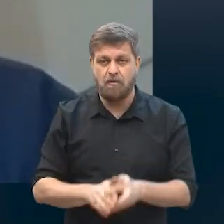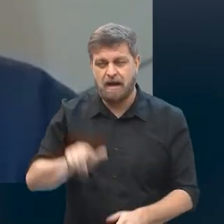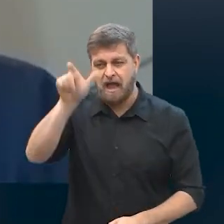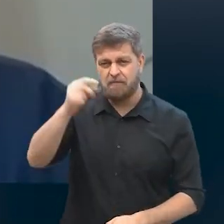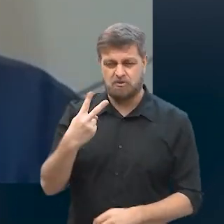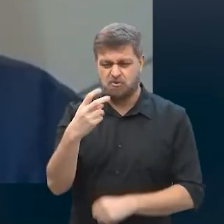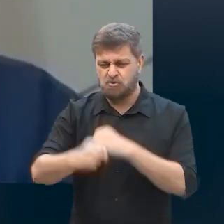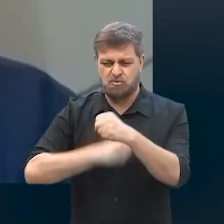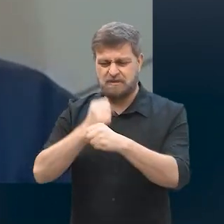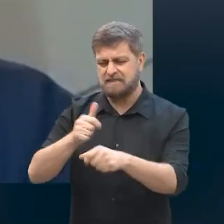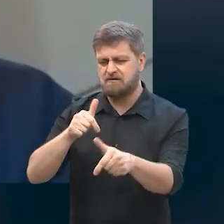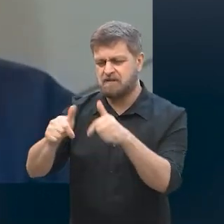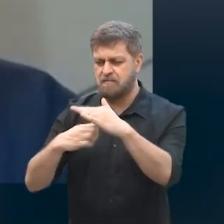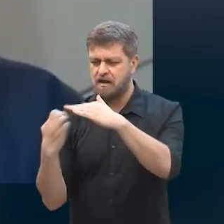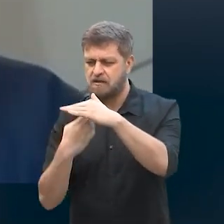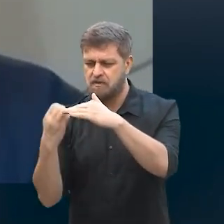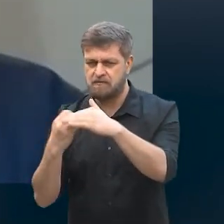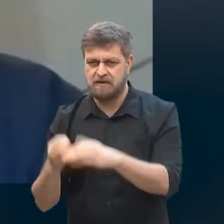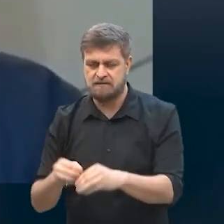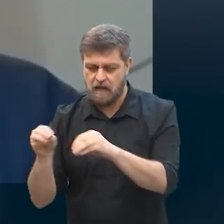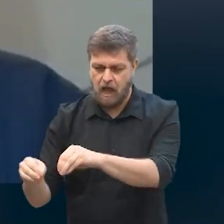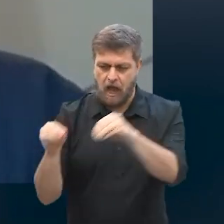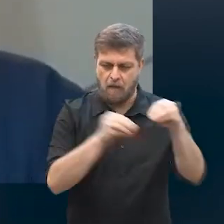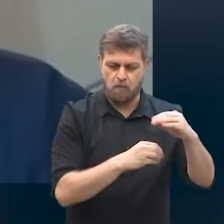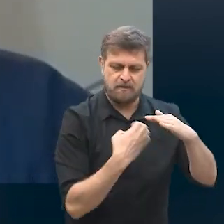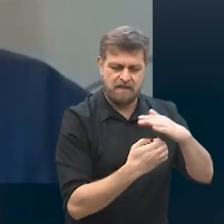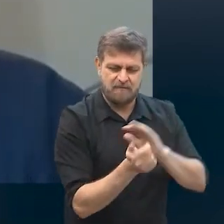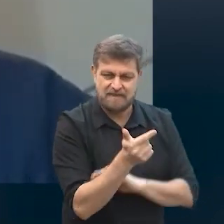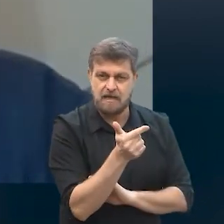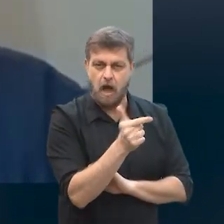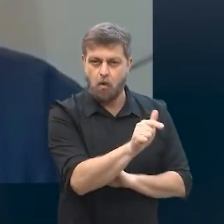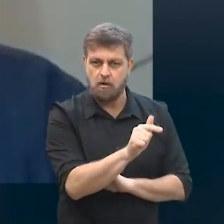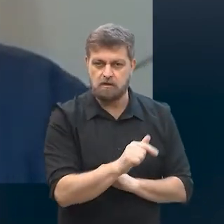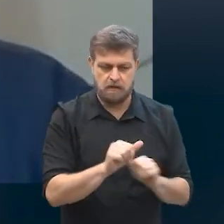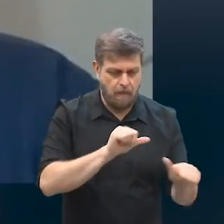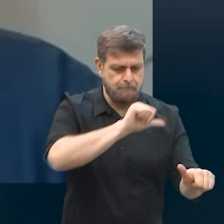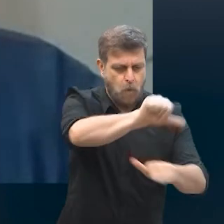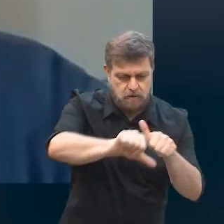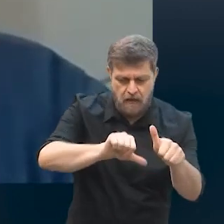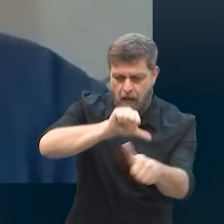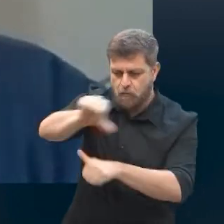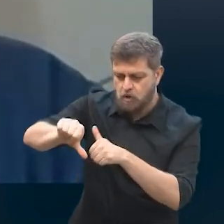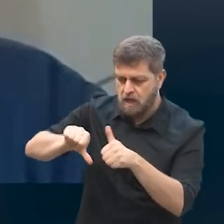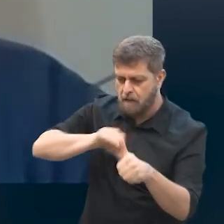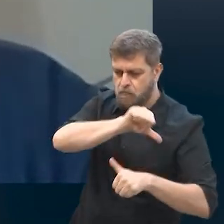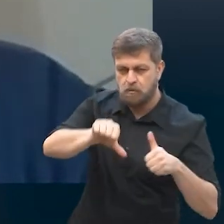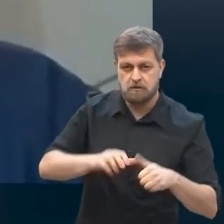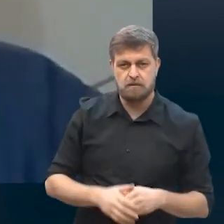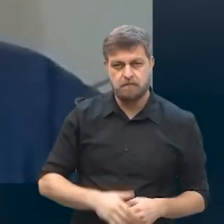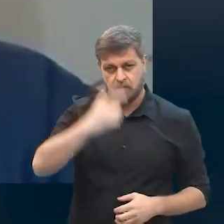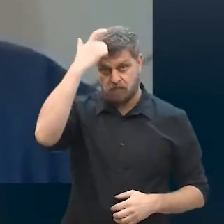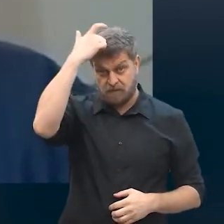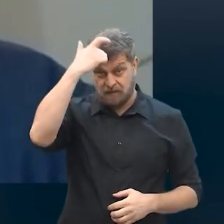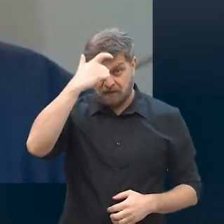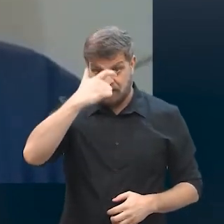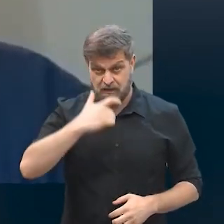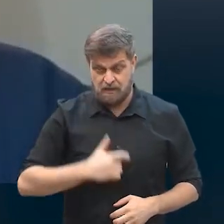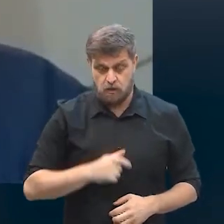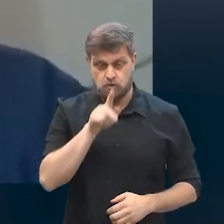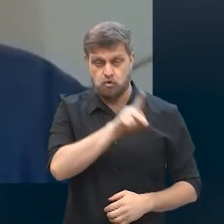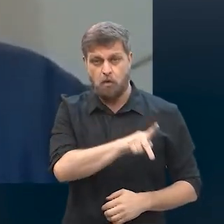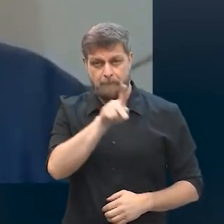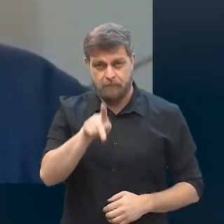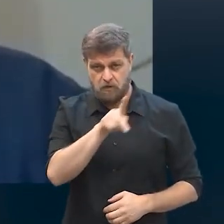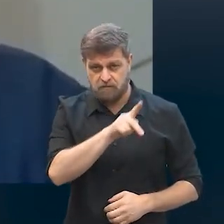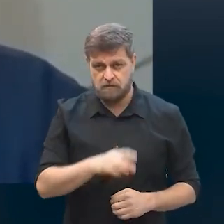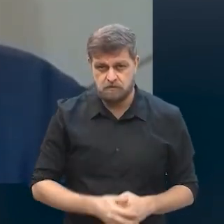trabalhando 1, 2 anos numa empresa, vai para uma outra empresa e por aí vai. Agora, eu, além de ser